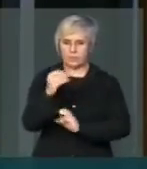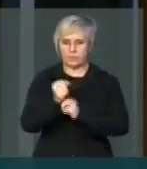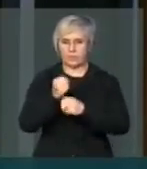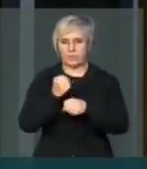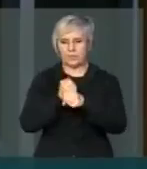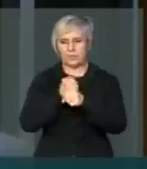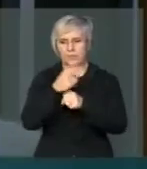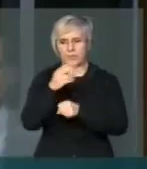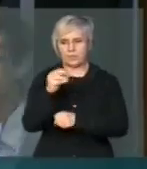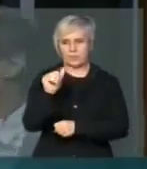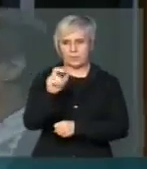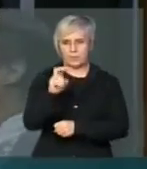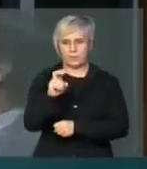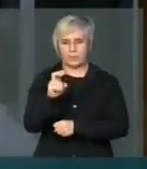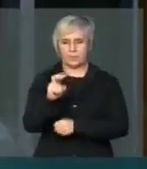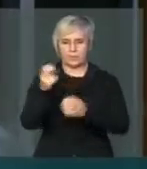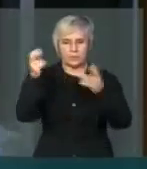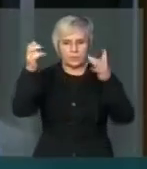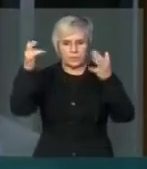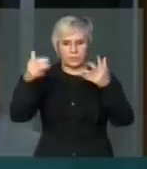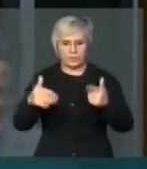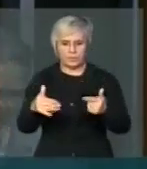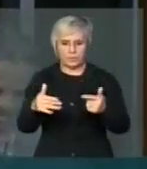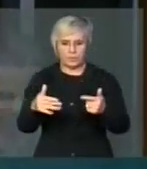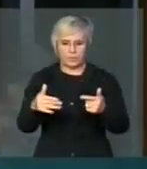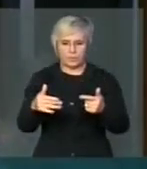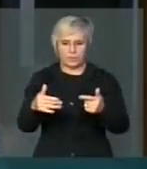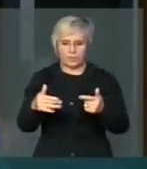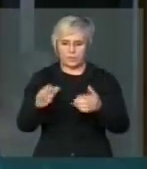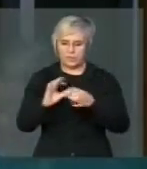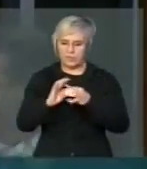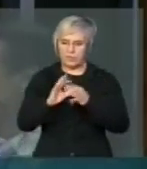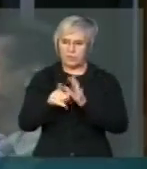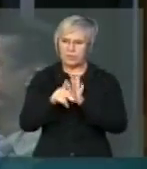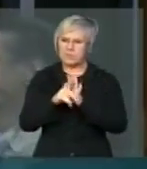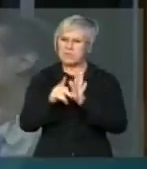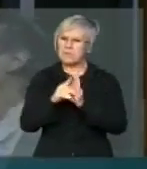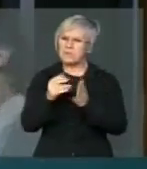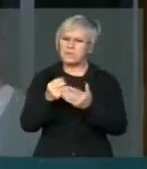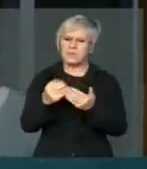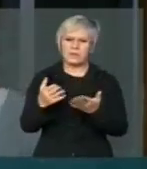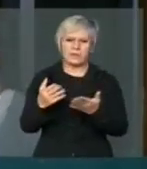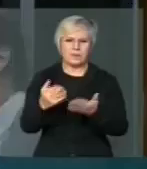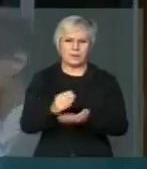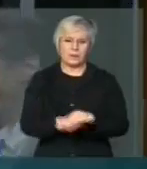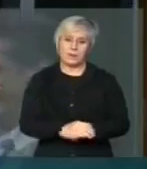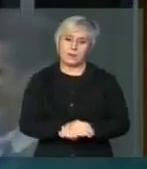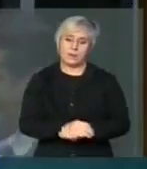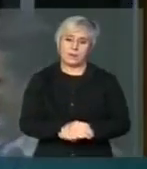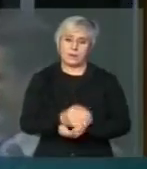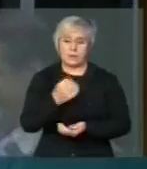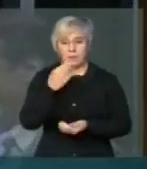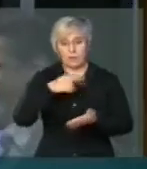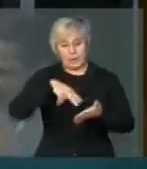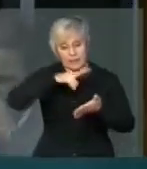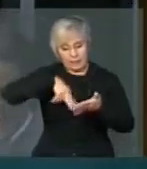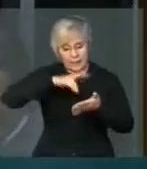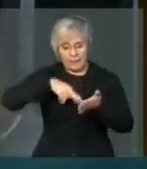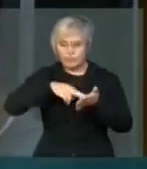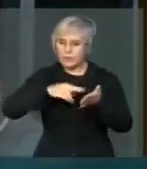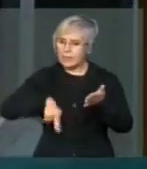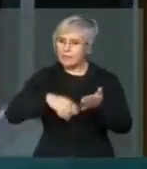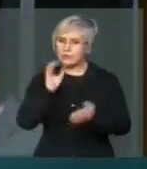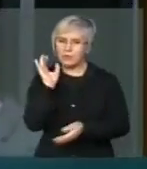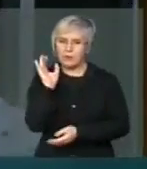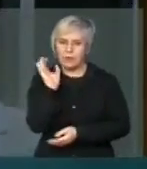2020-2015. Disciplina a ação de indisponibilidade de bens, direitos ou valores em decorrência da resolução do Conselho de Segurança Nacional das Nações Unidas,